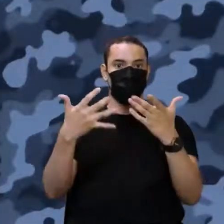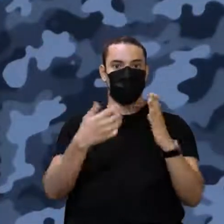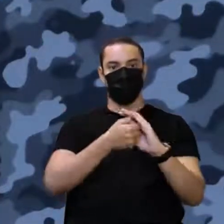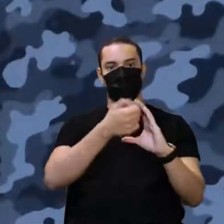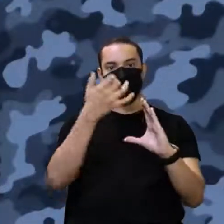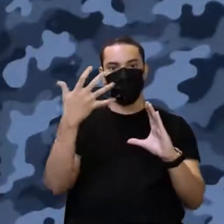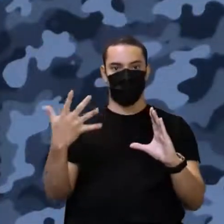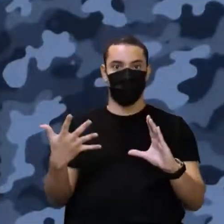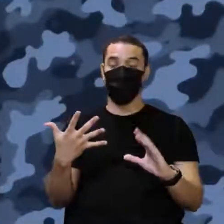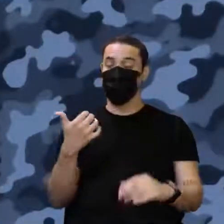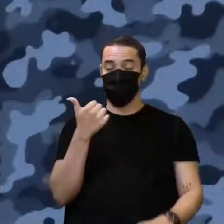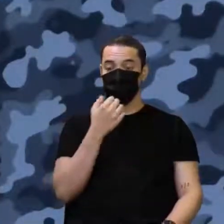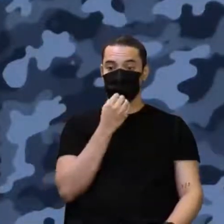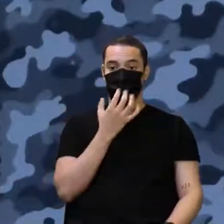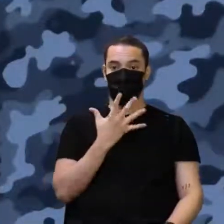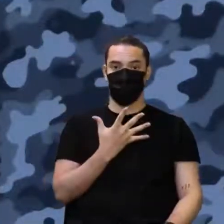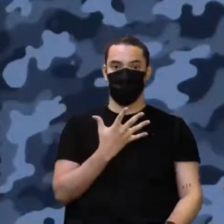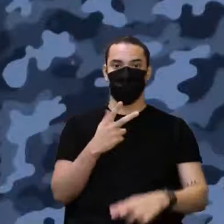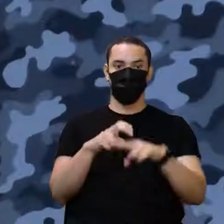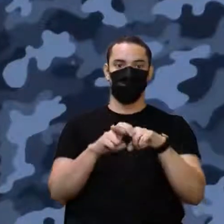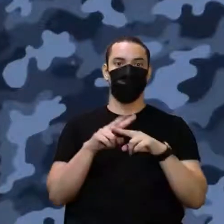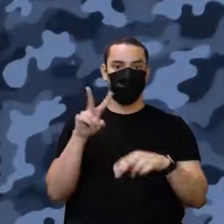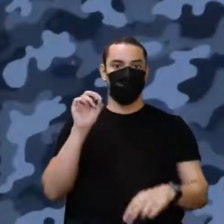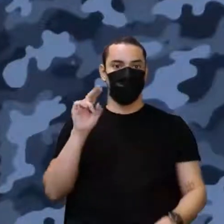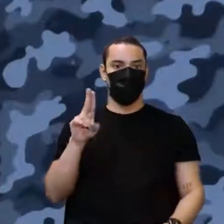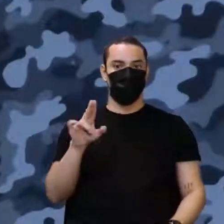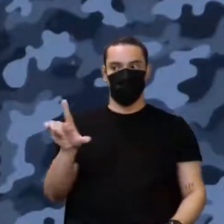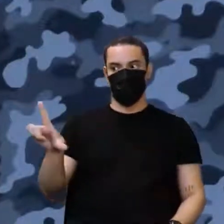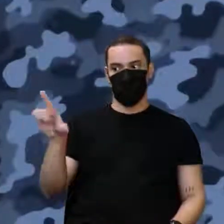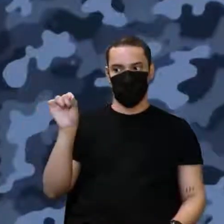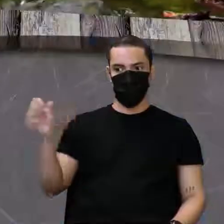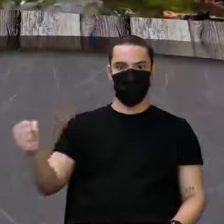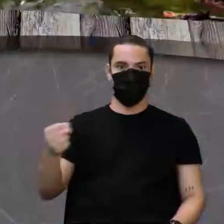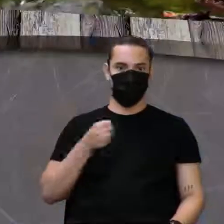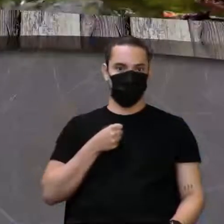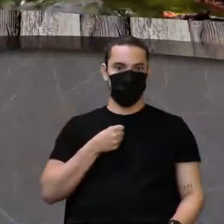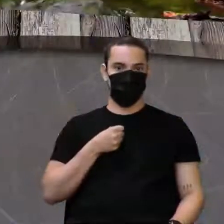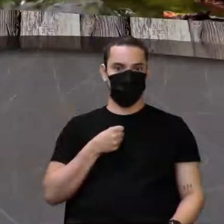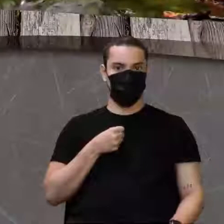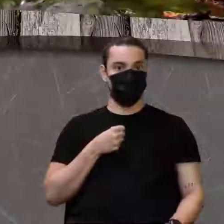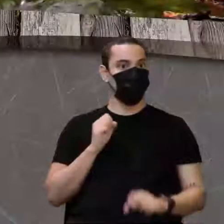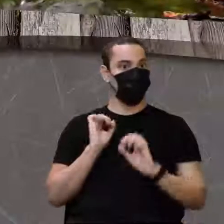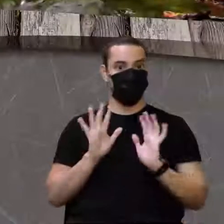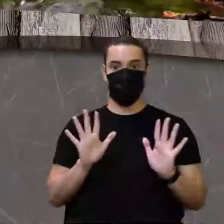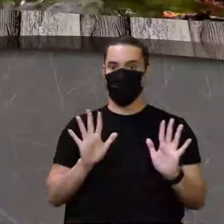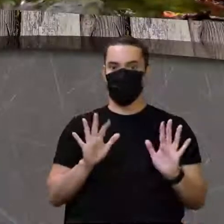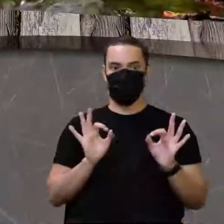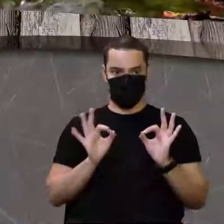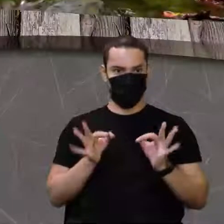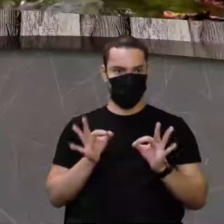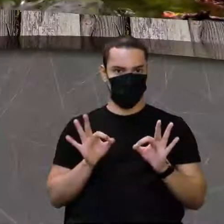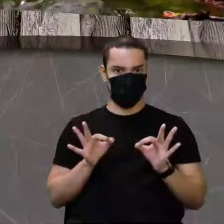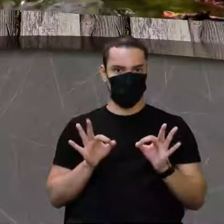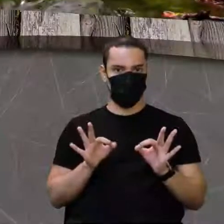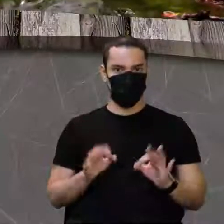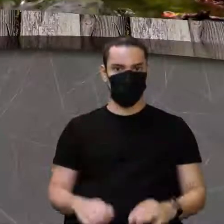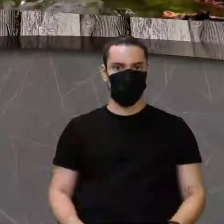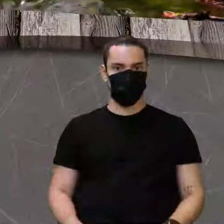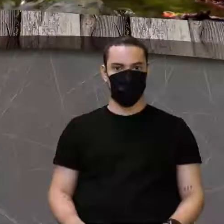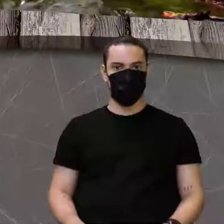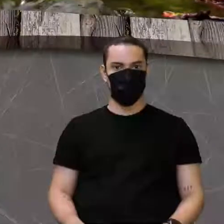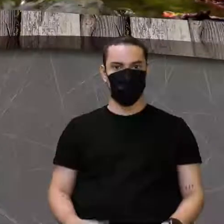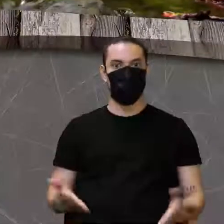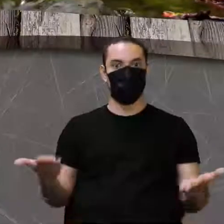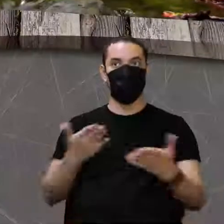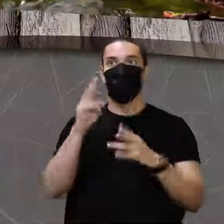característica favorável. Vou selecioná-la. E aí vai ficar. Tá bom? Chegou agora,